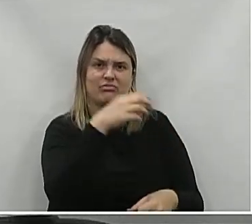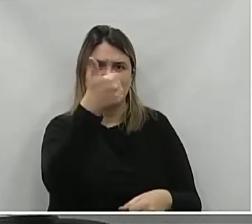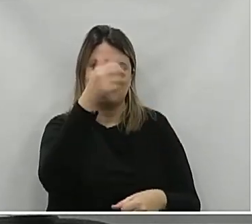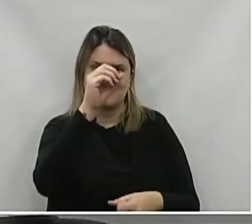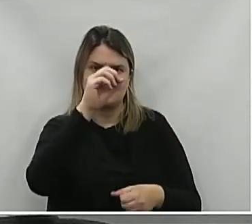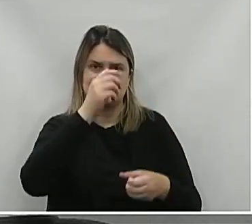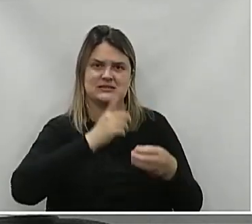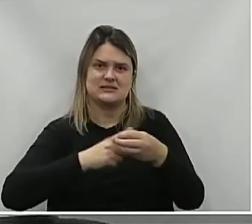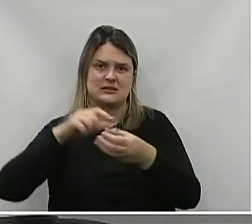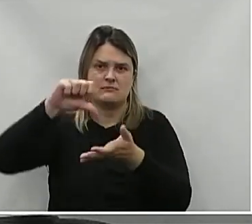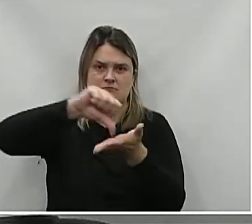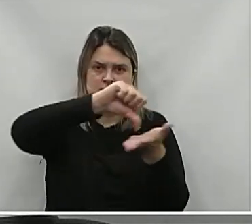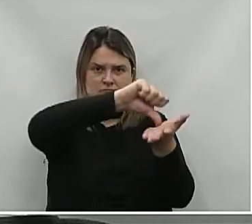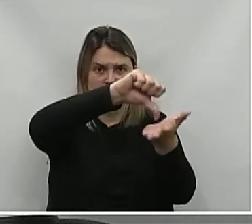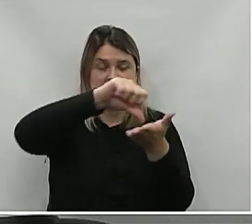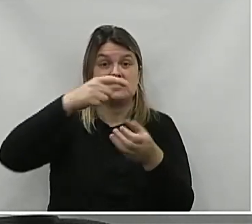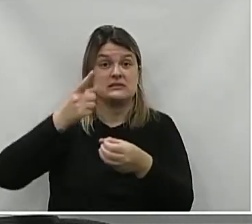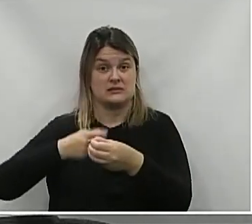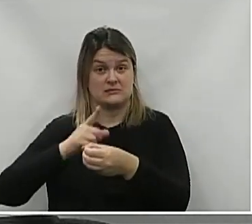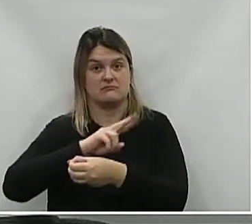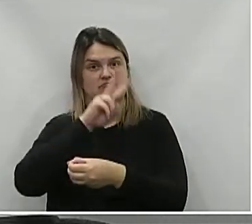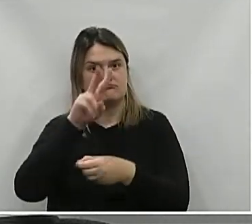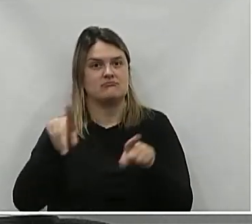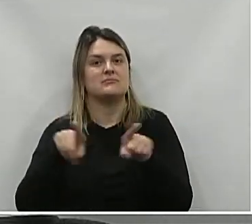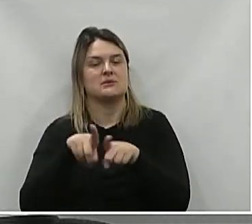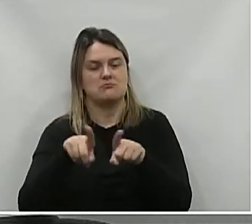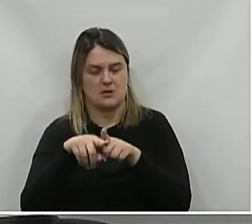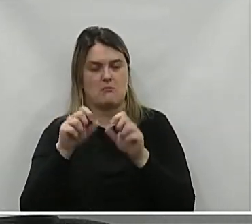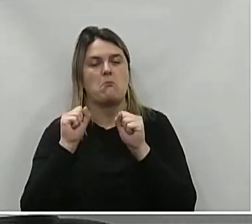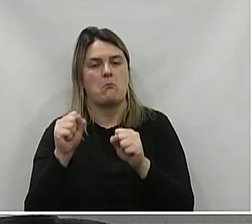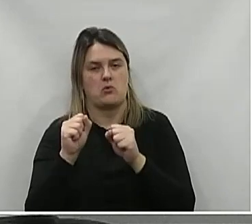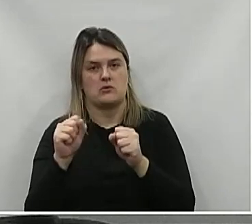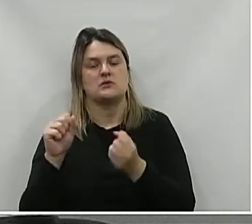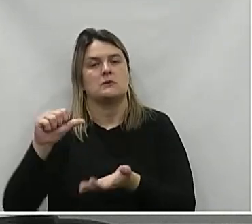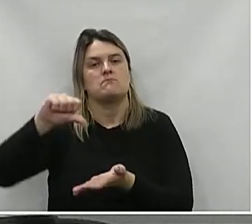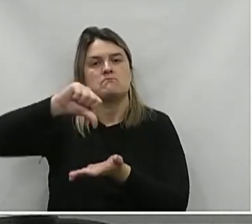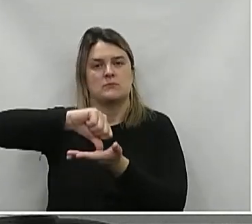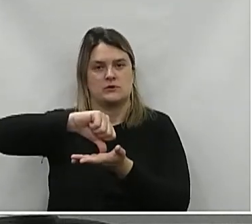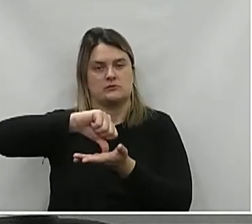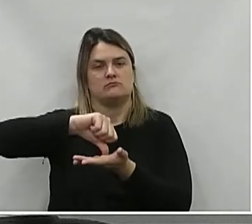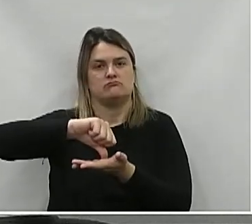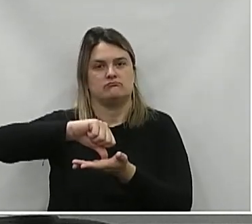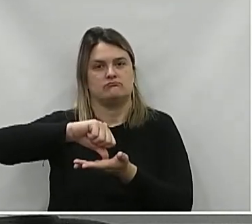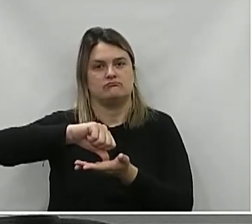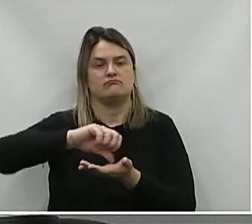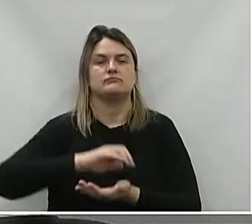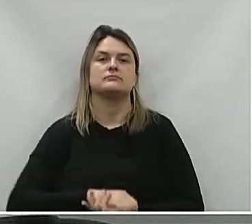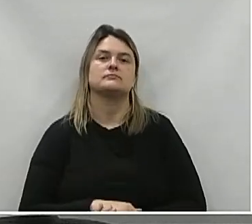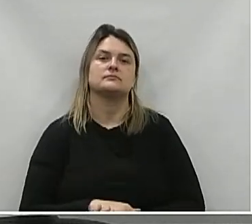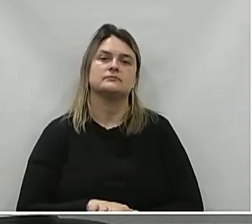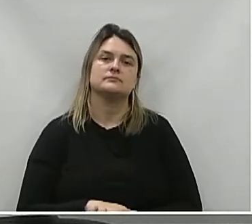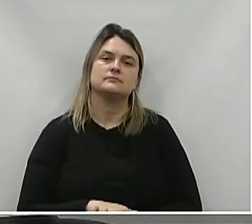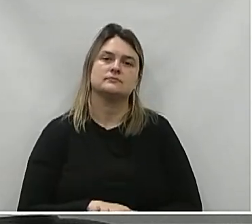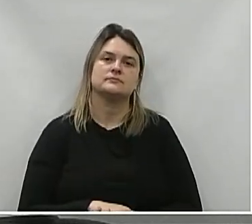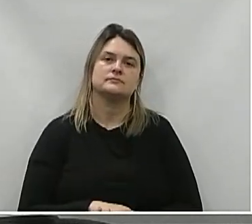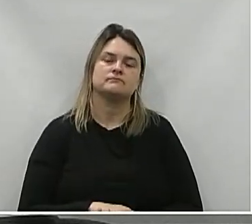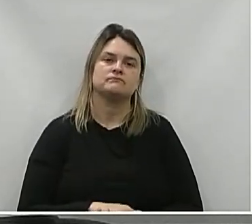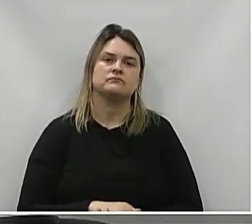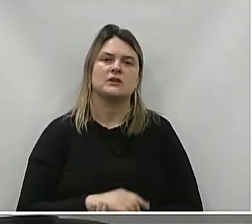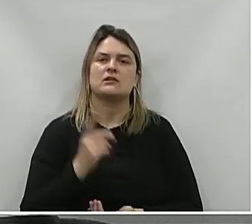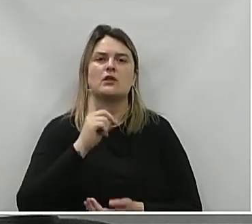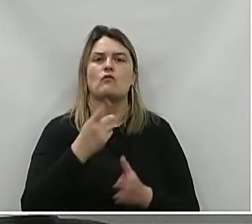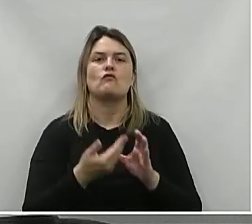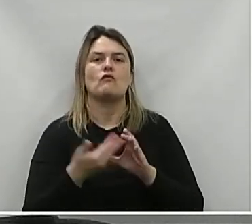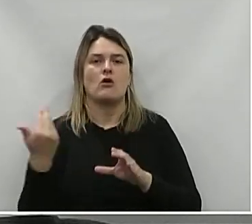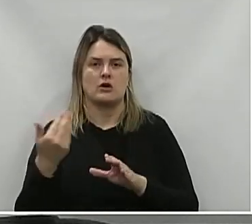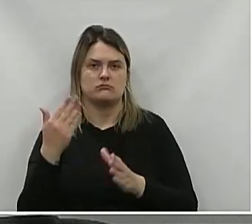polo. E nós estamos defendendo que o Nino Vitória, com todo esse trabalho que já tem sido feito, se transforme no 11º polo e que não fique de